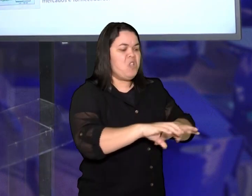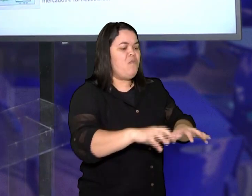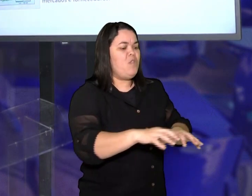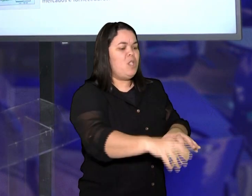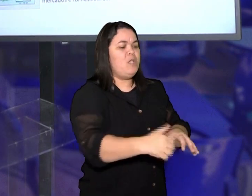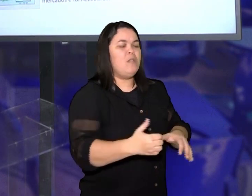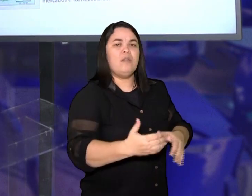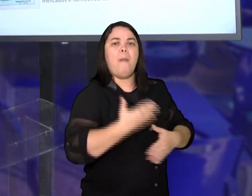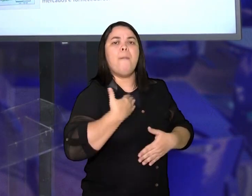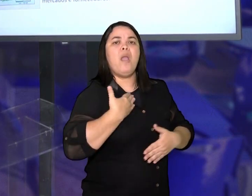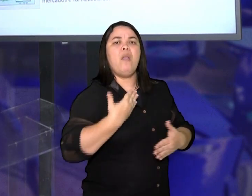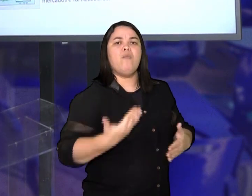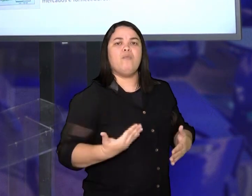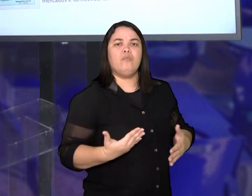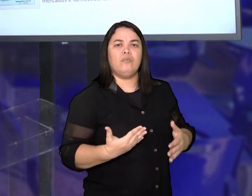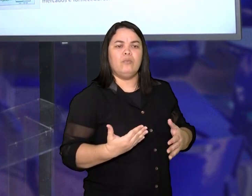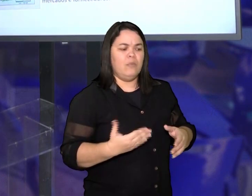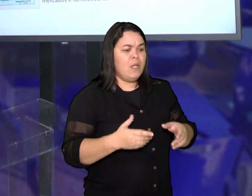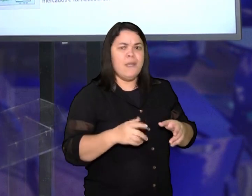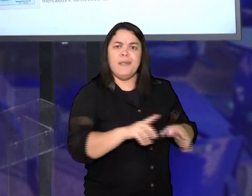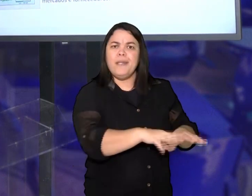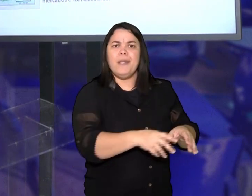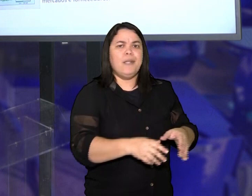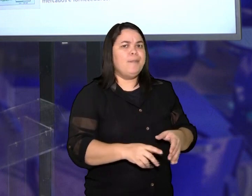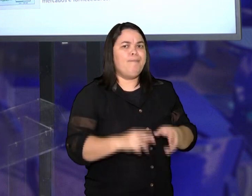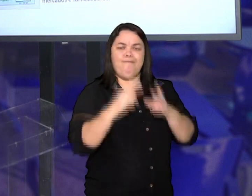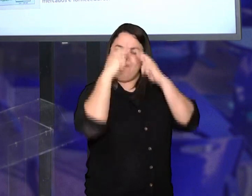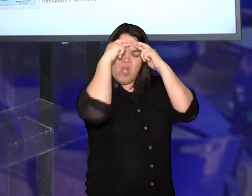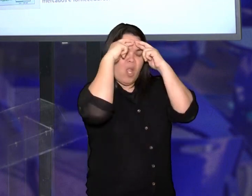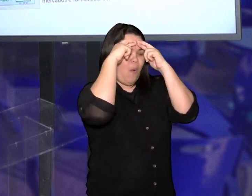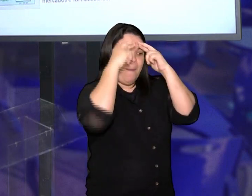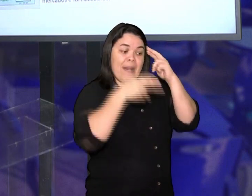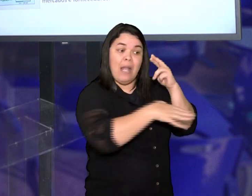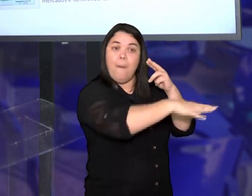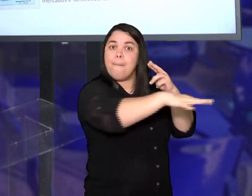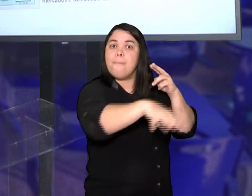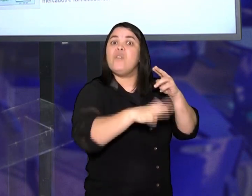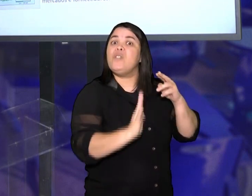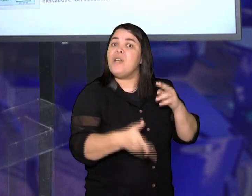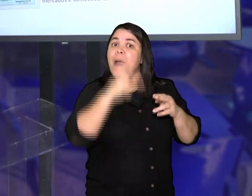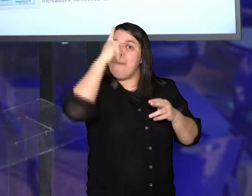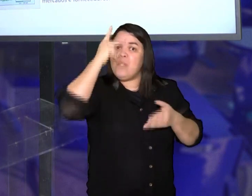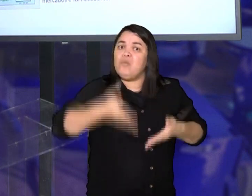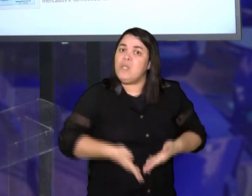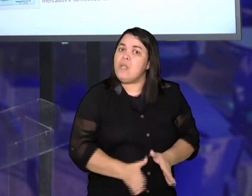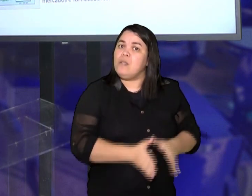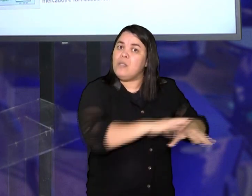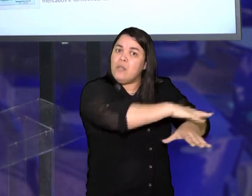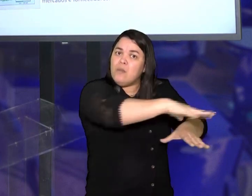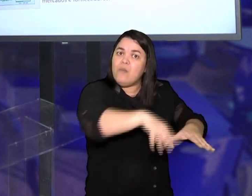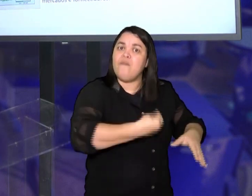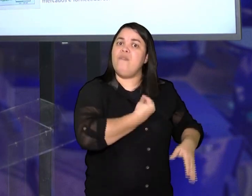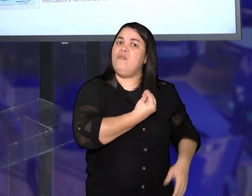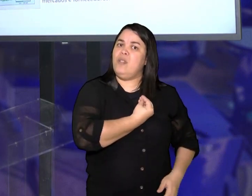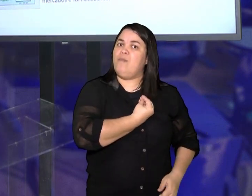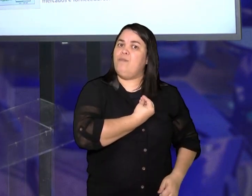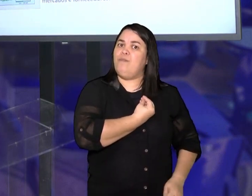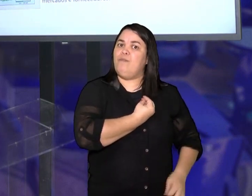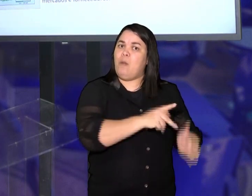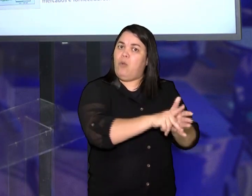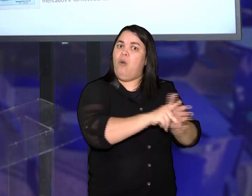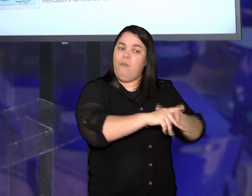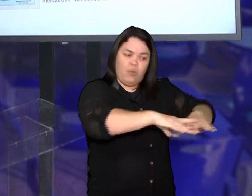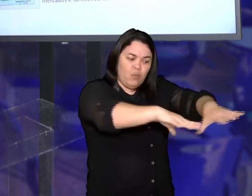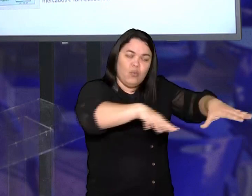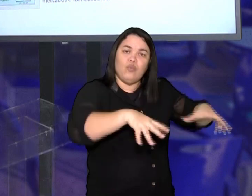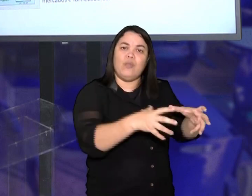vão levar em consideração que você já tinha pessoas e tribos, organizações políticas de fato, né, ocupando essa região. O